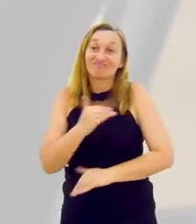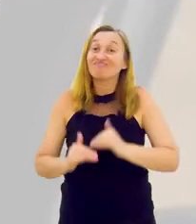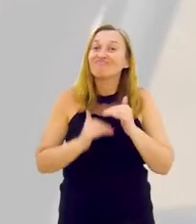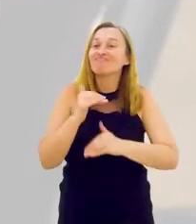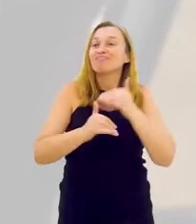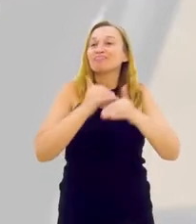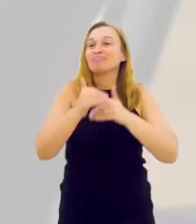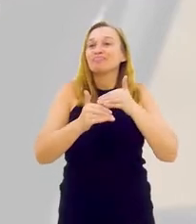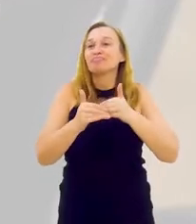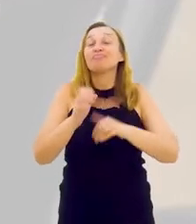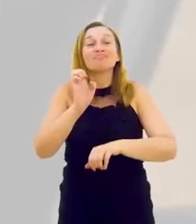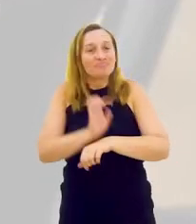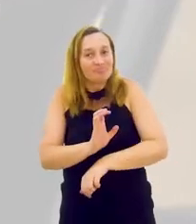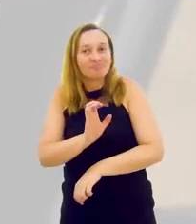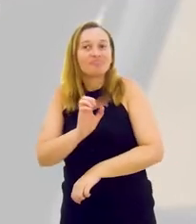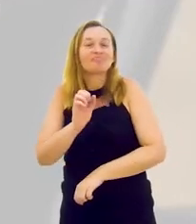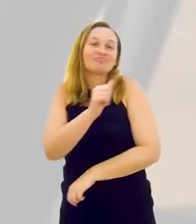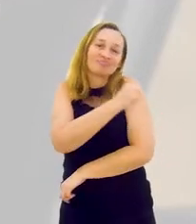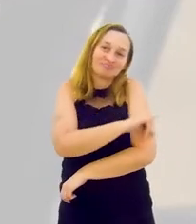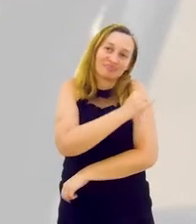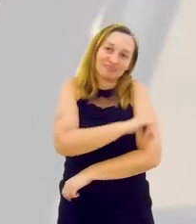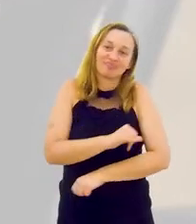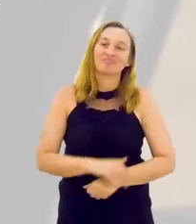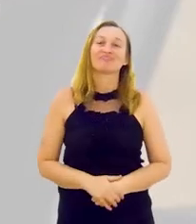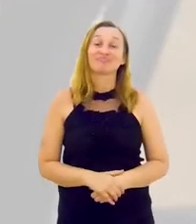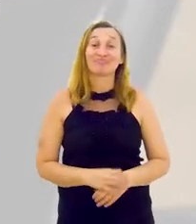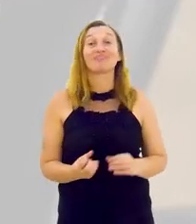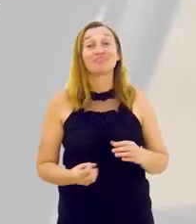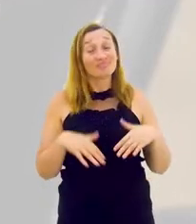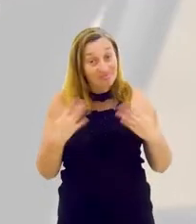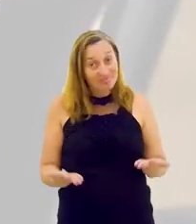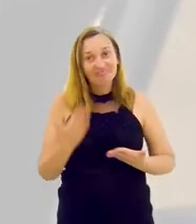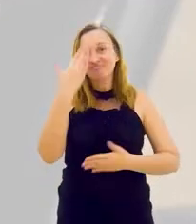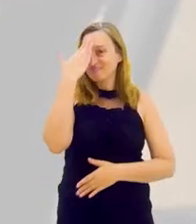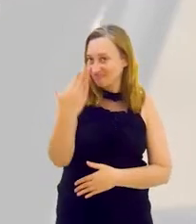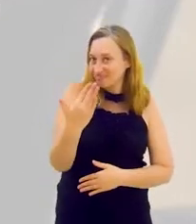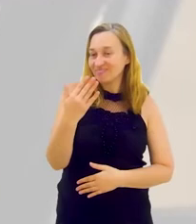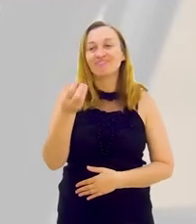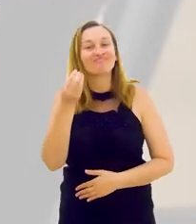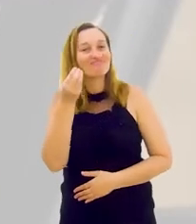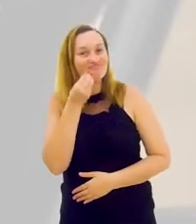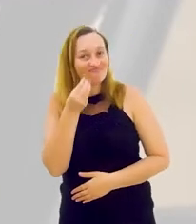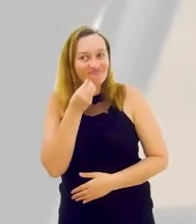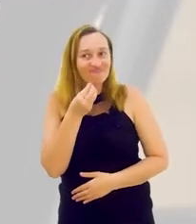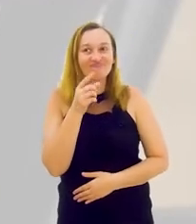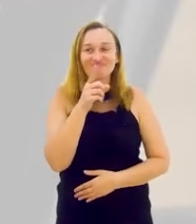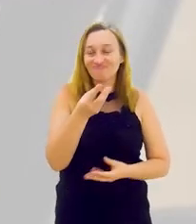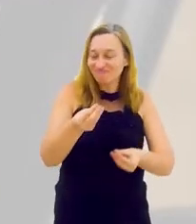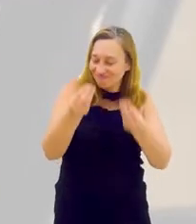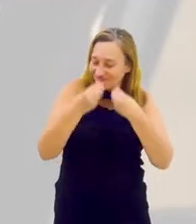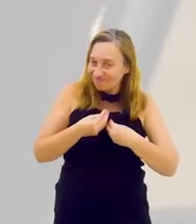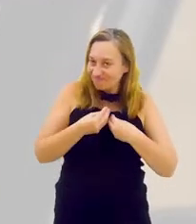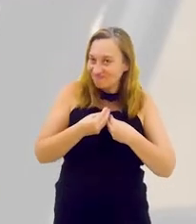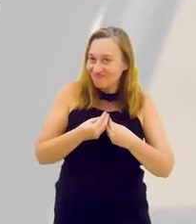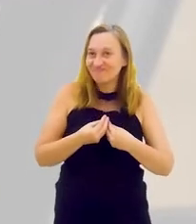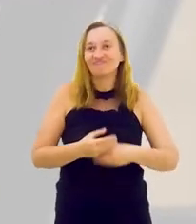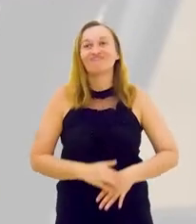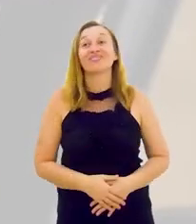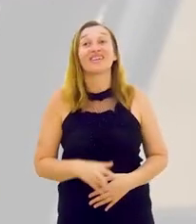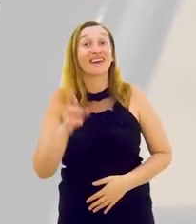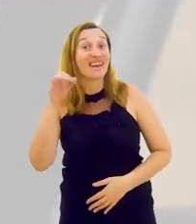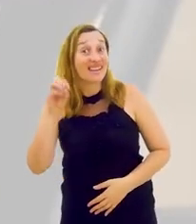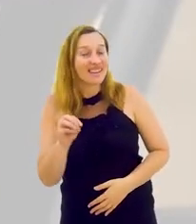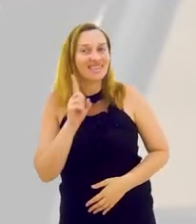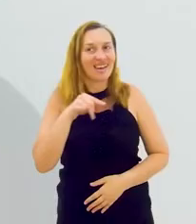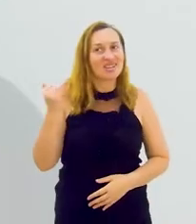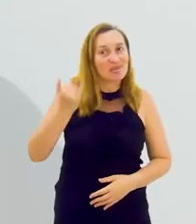para o desenvolvimento do Estado de Janeiro de forma competitiva. Então, agradeço muito aí a oportunidade que você me deu, você e Fernanda, tá?